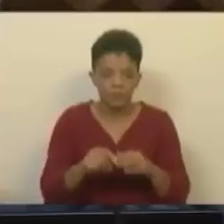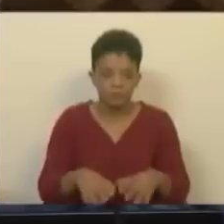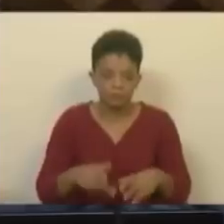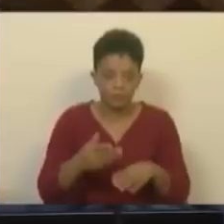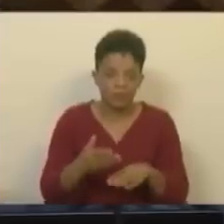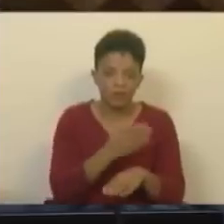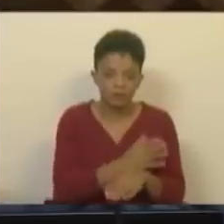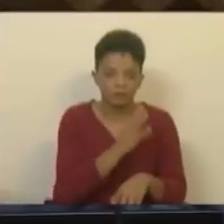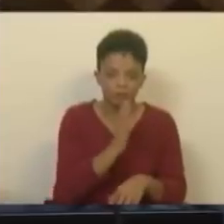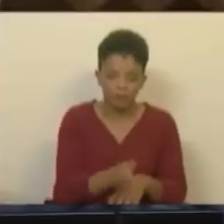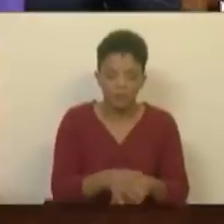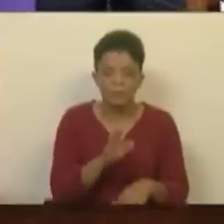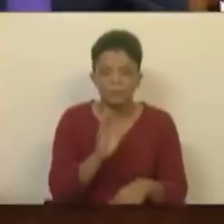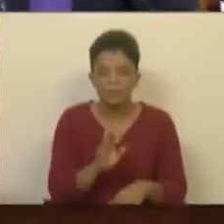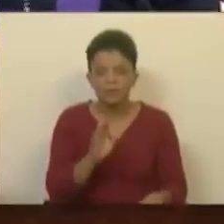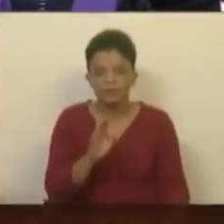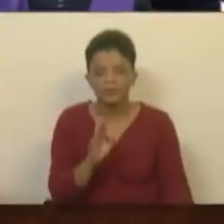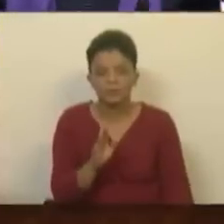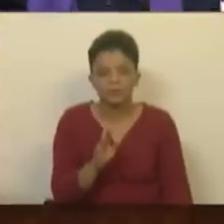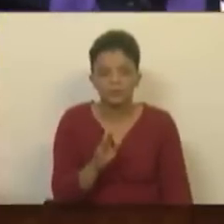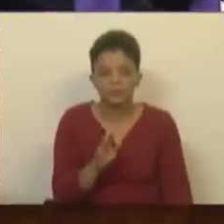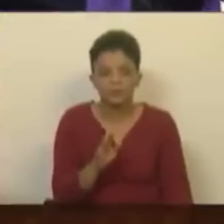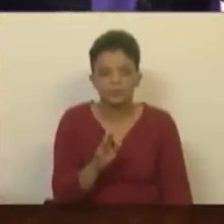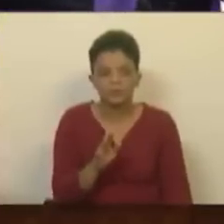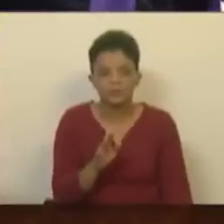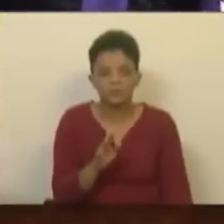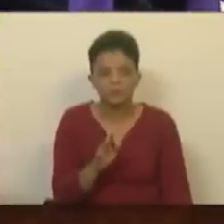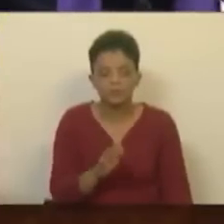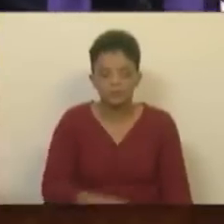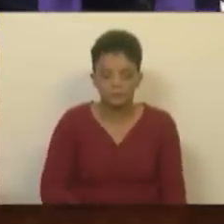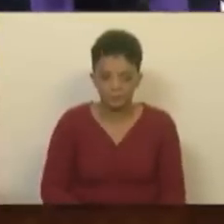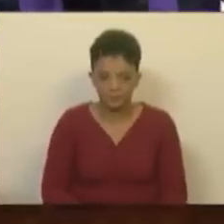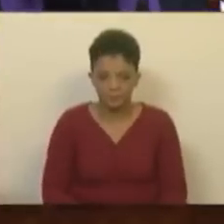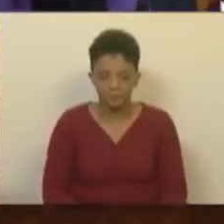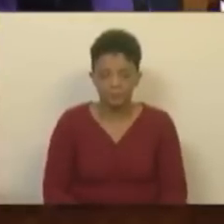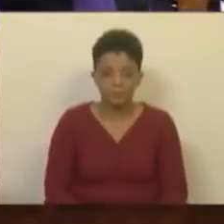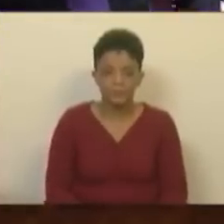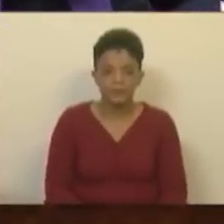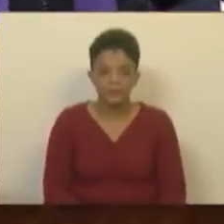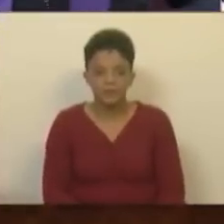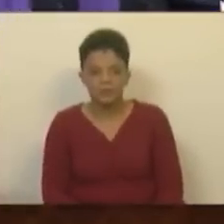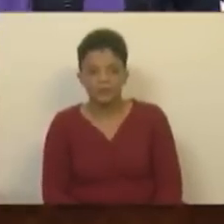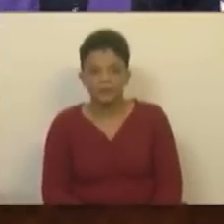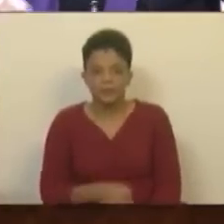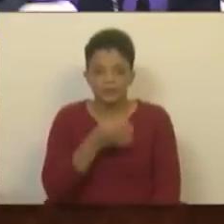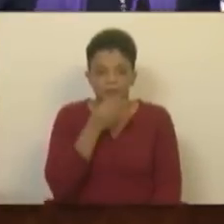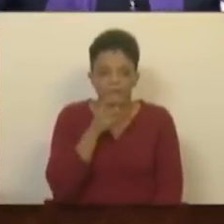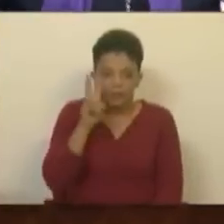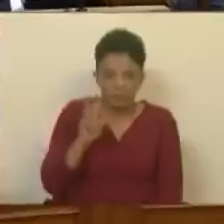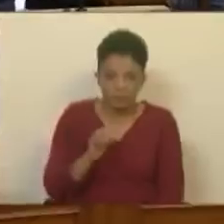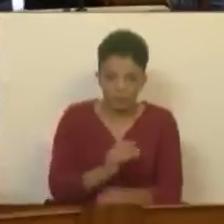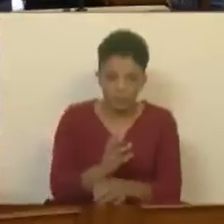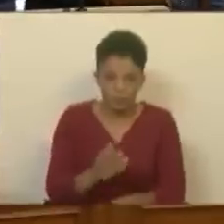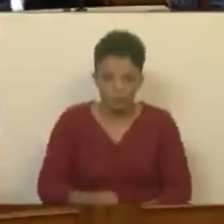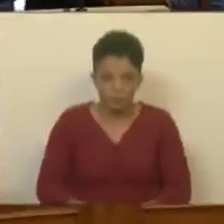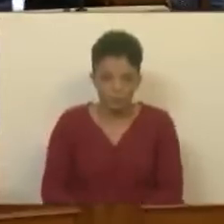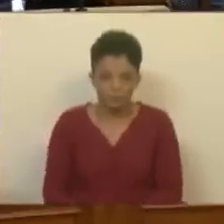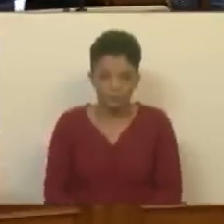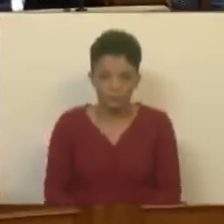já vinha atrás mas deixo mas deixe-me abordar um outro assunto